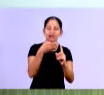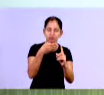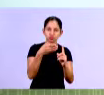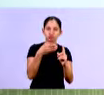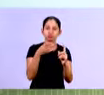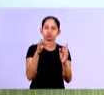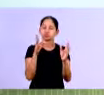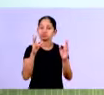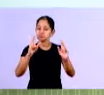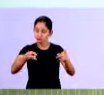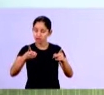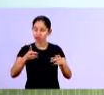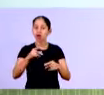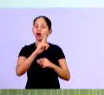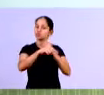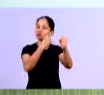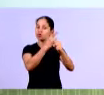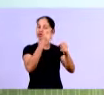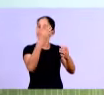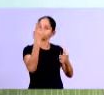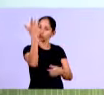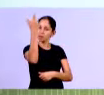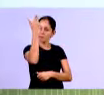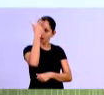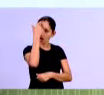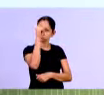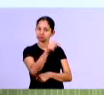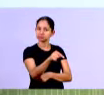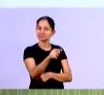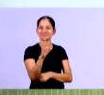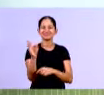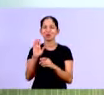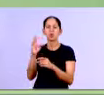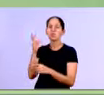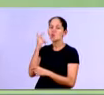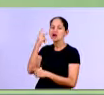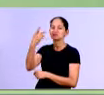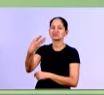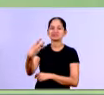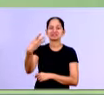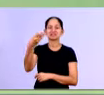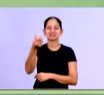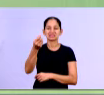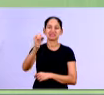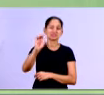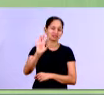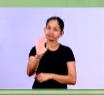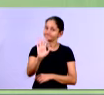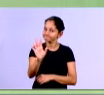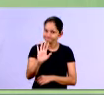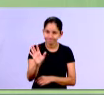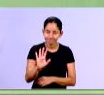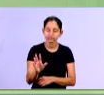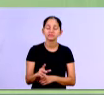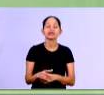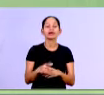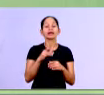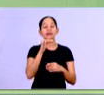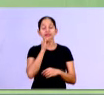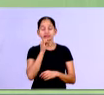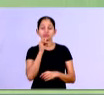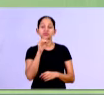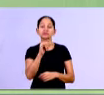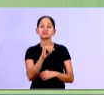leva em consideração o ano civil e não o ano comercial. Olha só, se alguém nos perguntar quantos dias tem